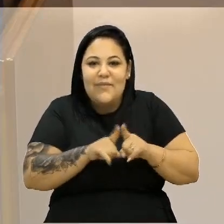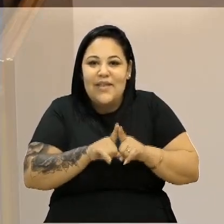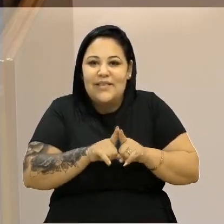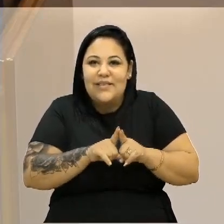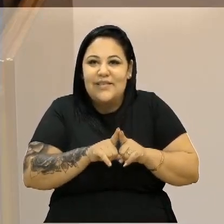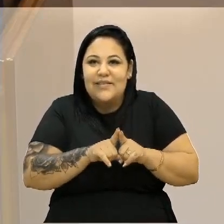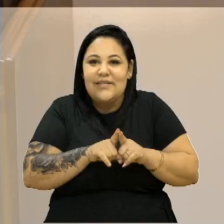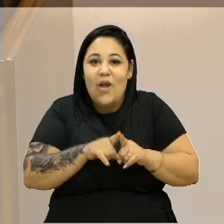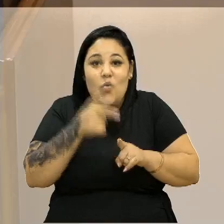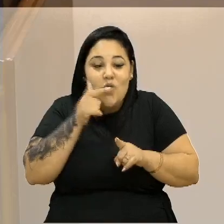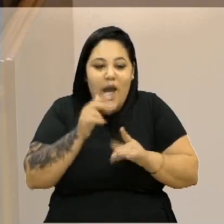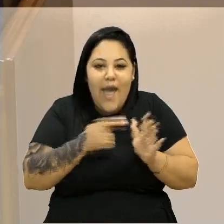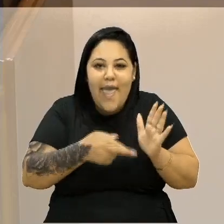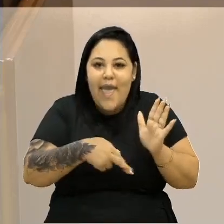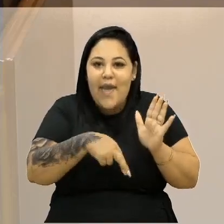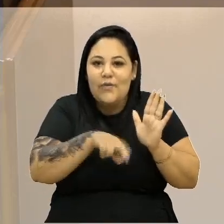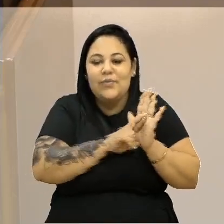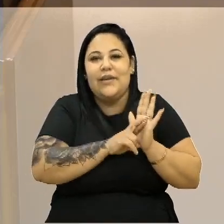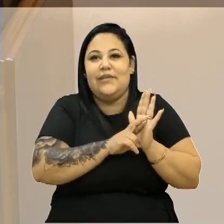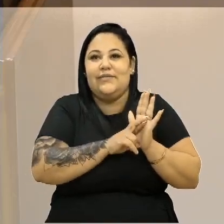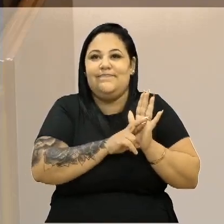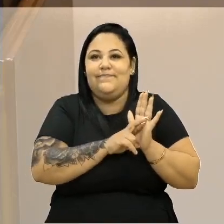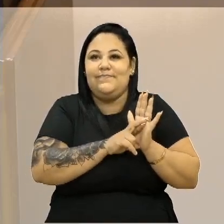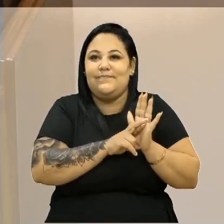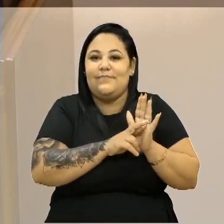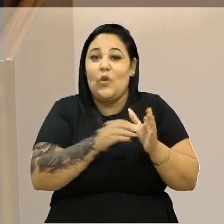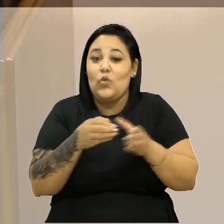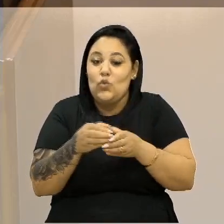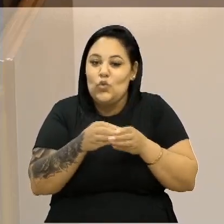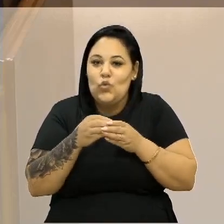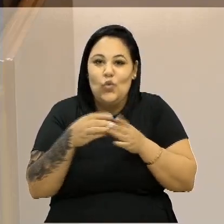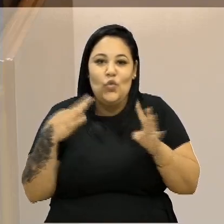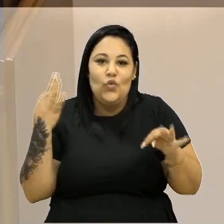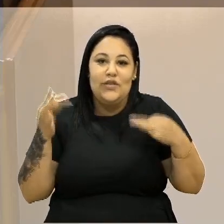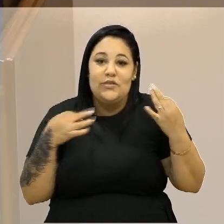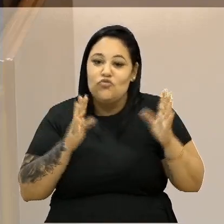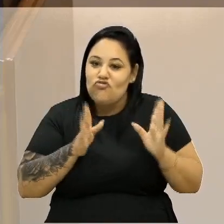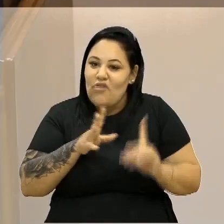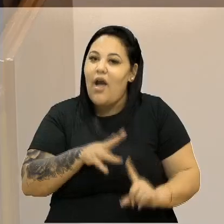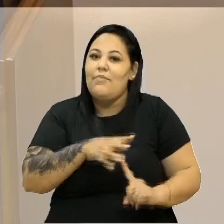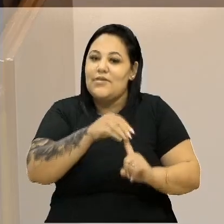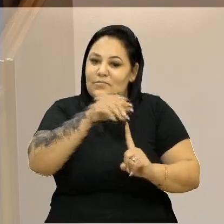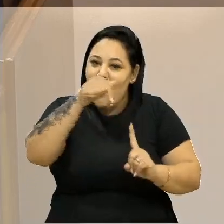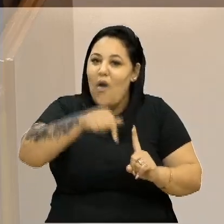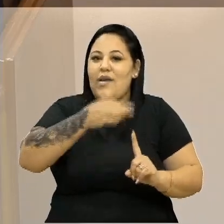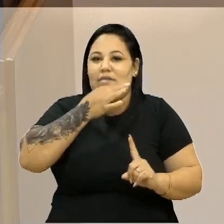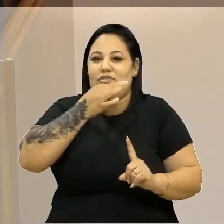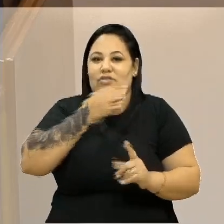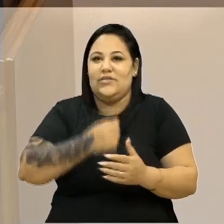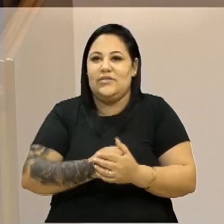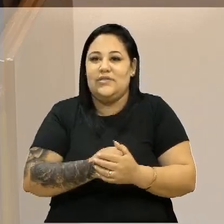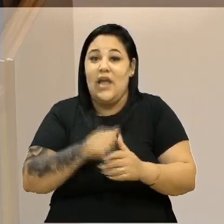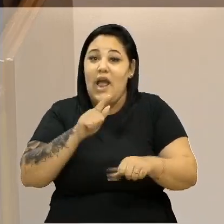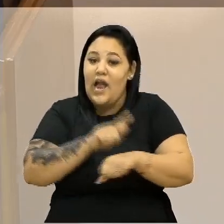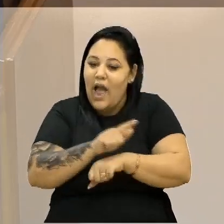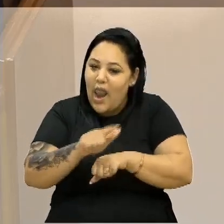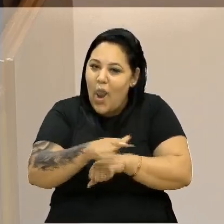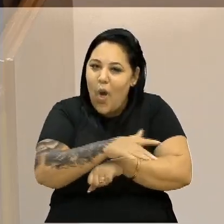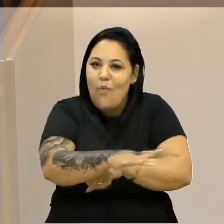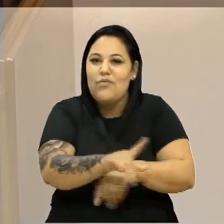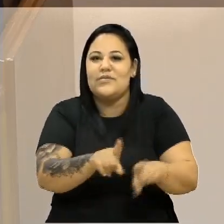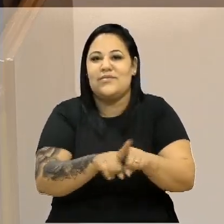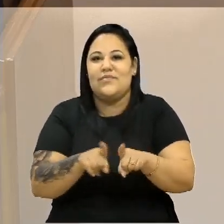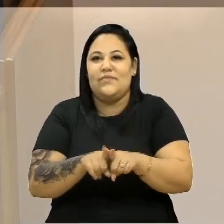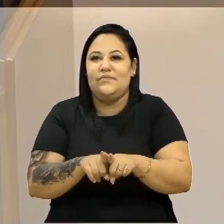retornando, recuperando o turismo que já foi referência em Caxias do Sul, Galópolis também.